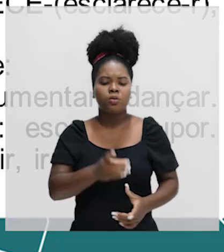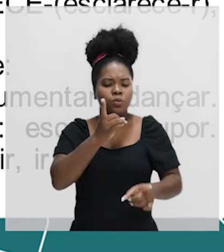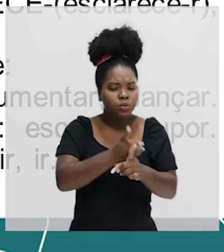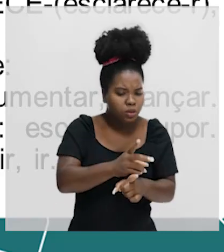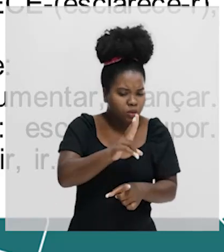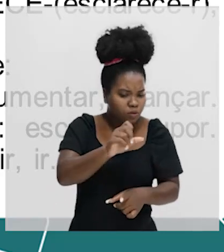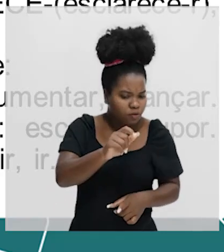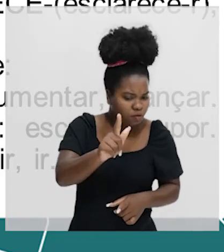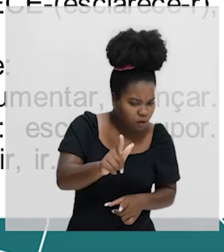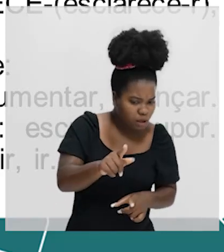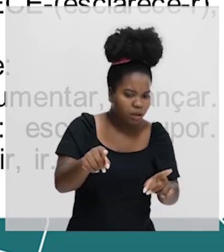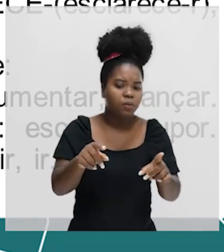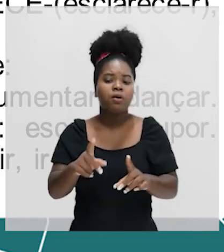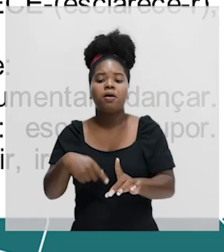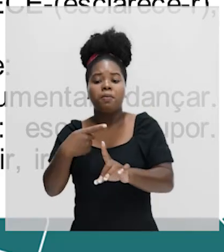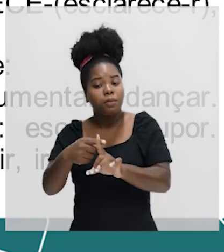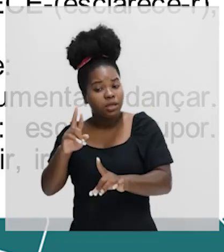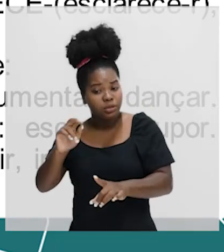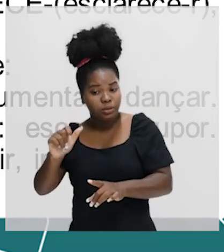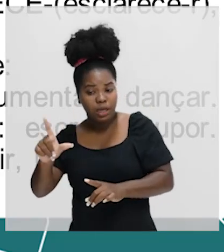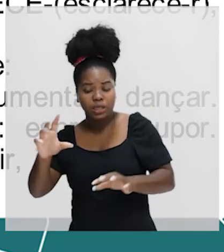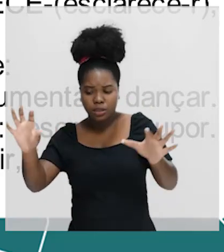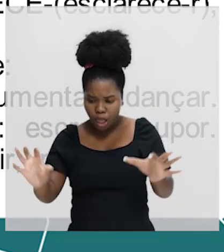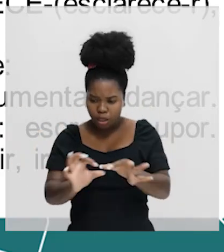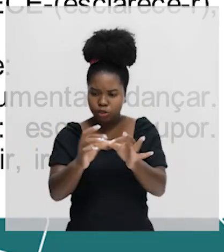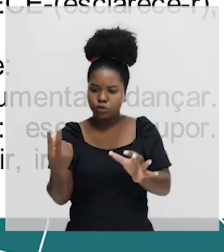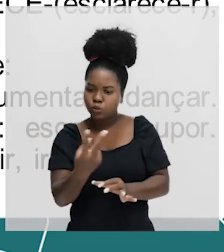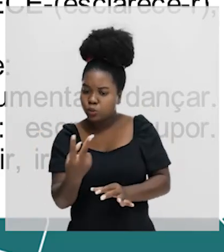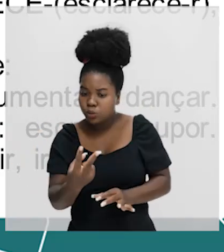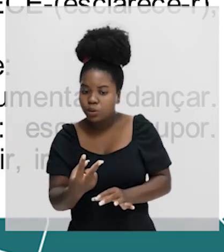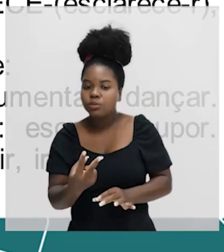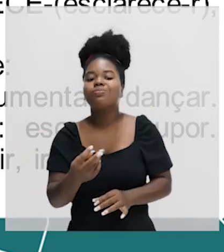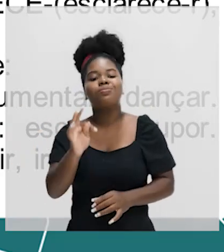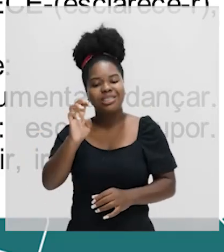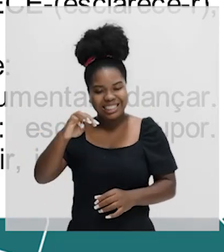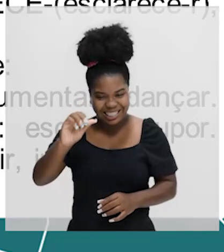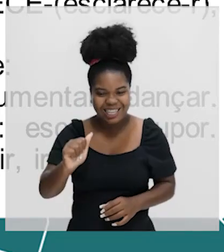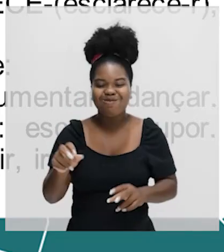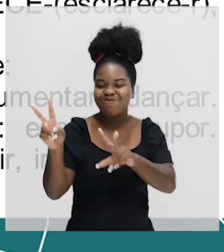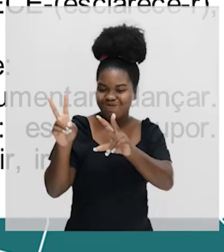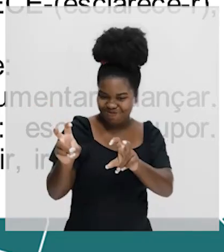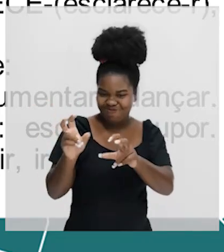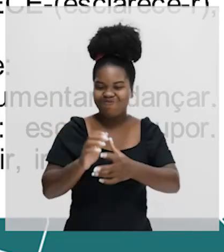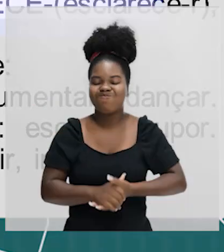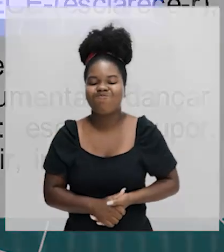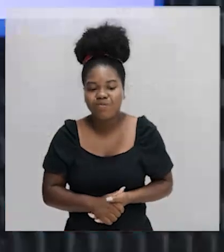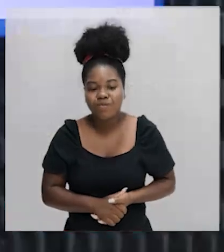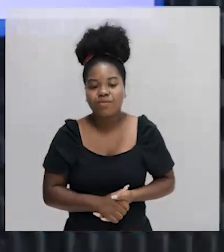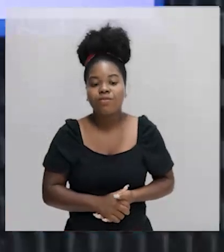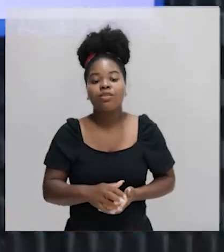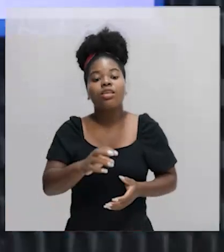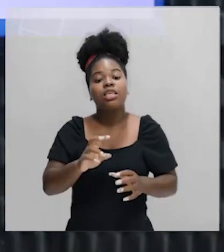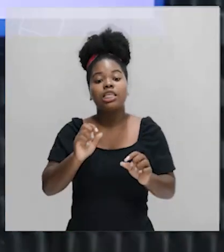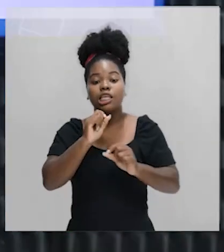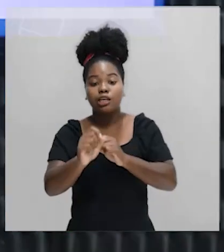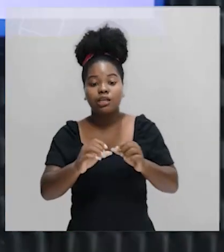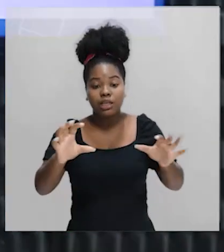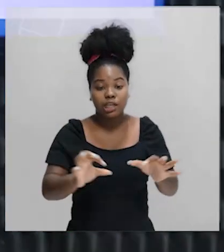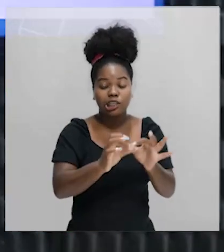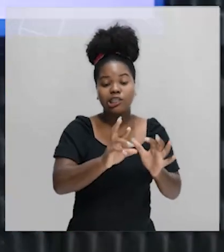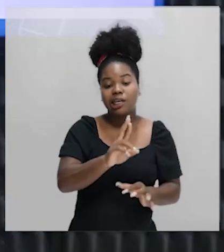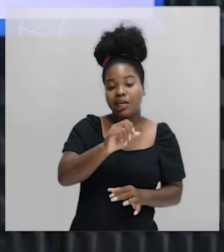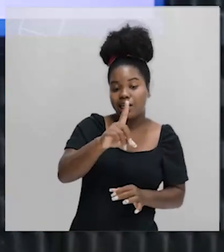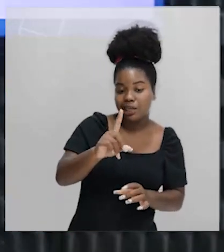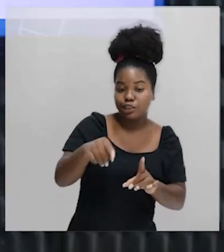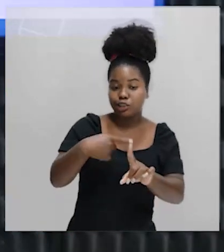vogal temática, a junção desses dois eu chamo de tema. Então, tema é o quê? Radical mais